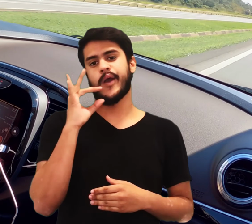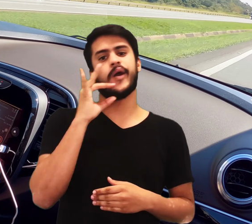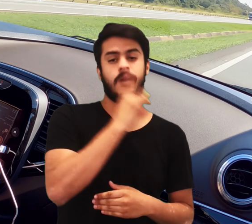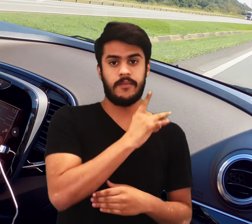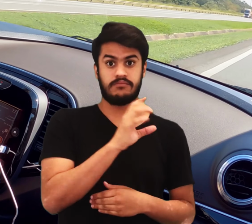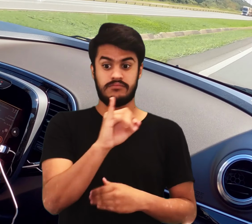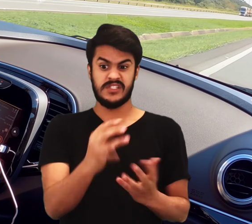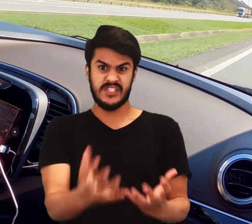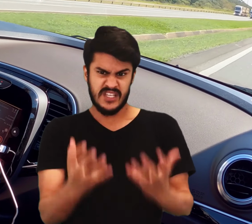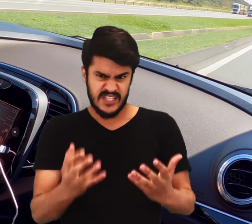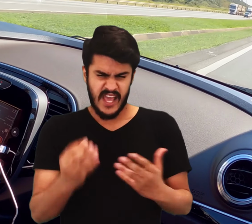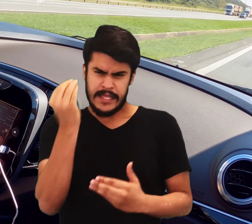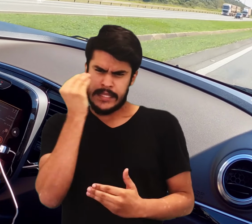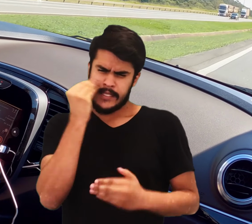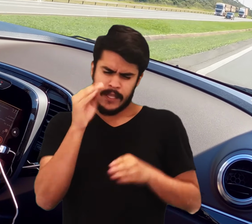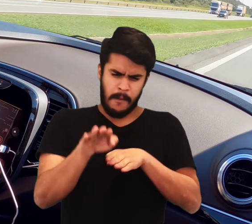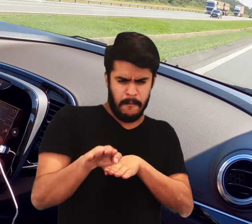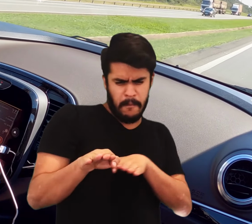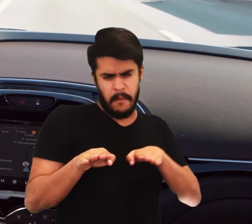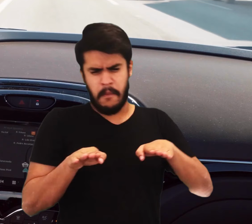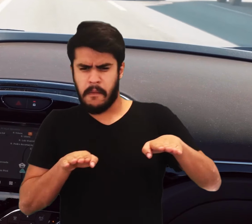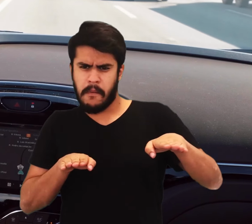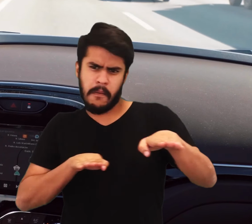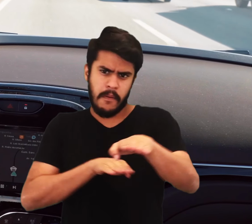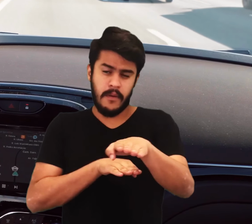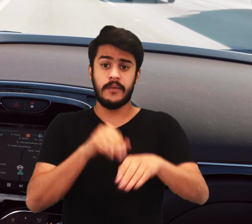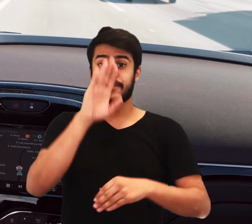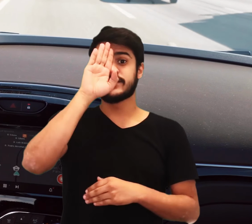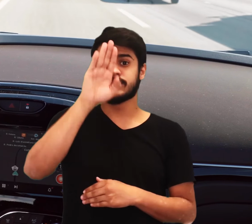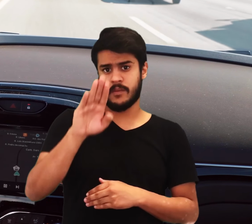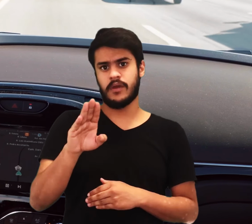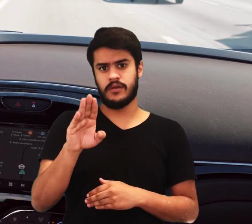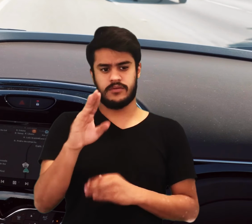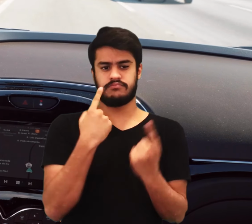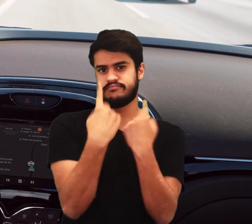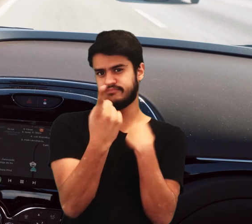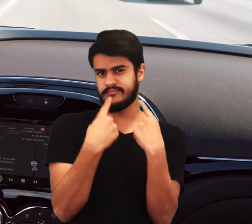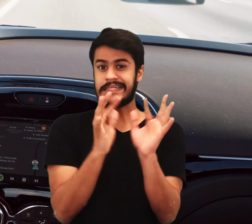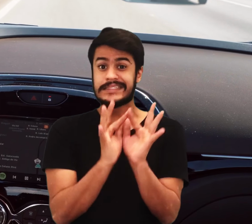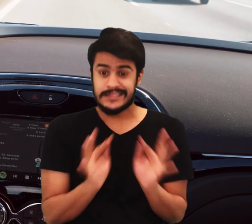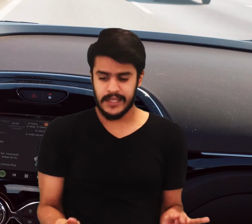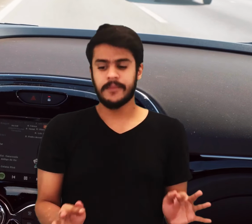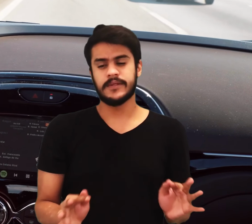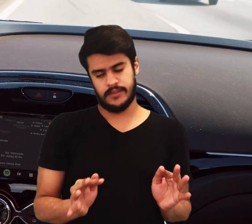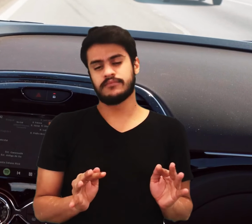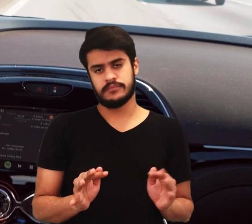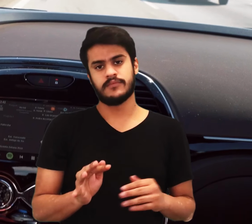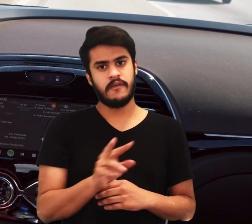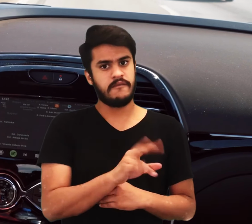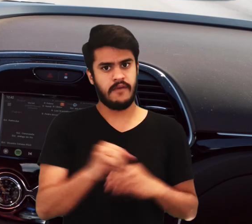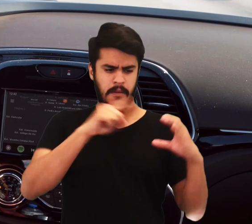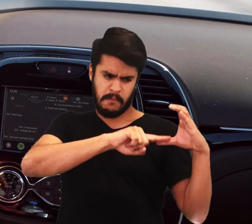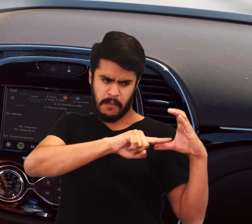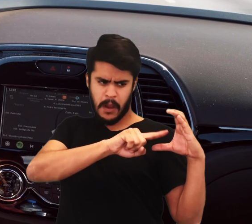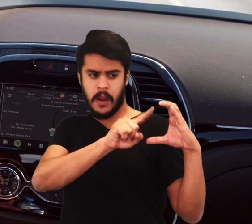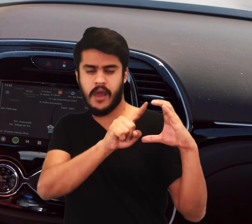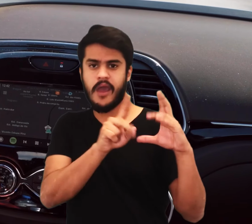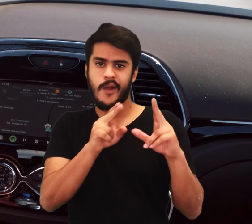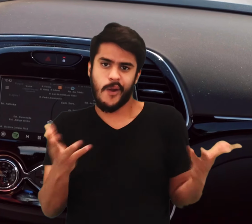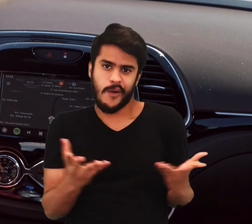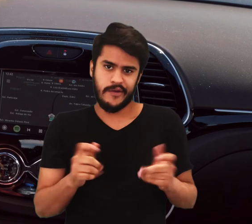lógico que evidentemente que aí se você quiser performance, uma ultrapassagem, precisa de uma pista simples, né? Aí realmente vai puxar